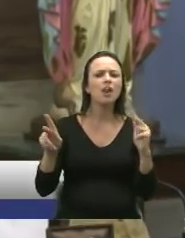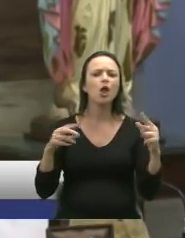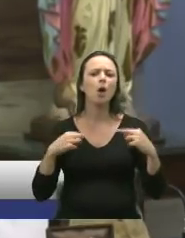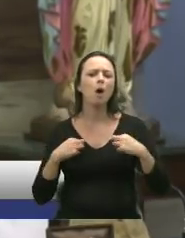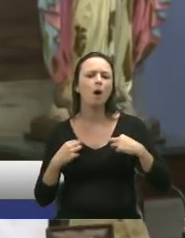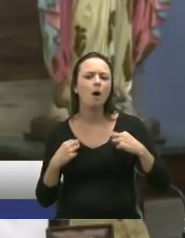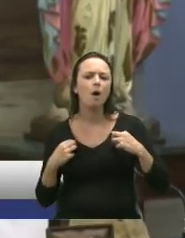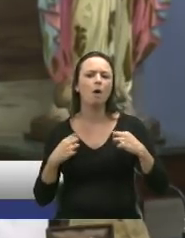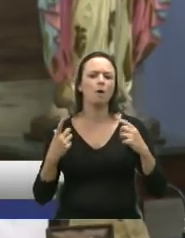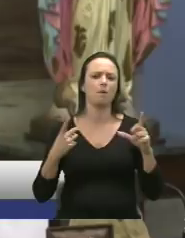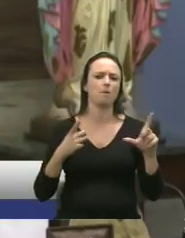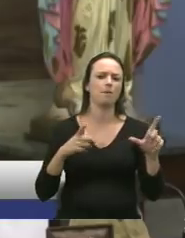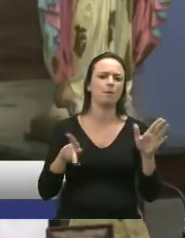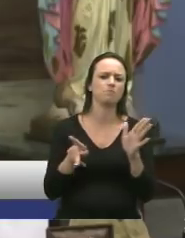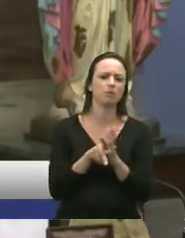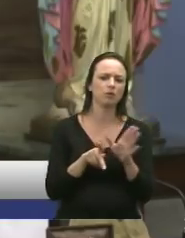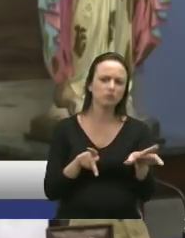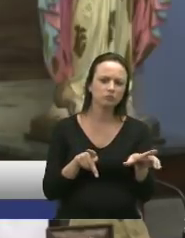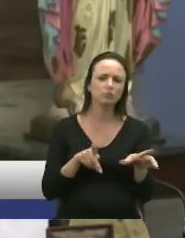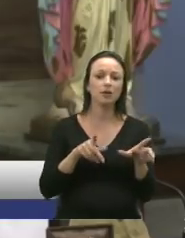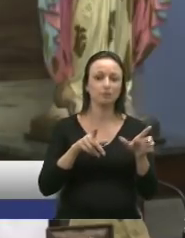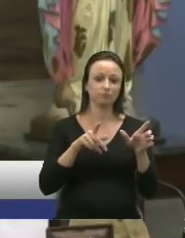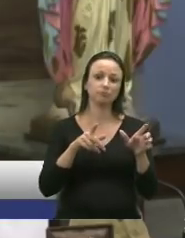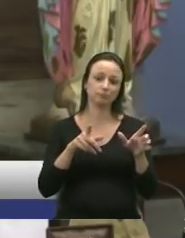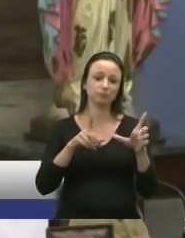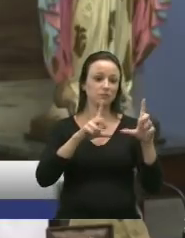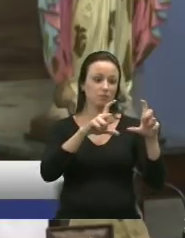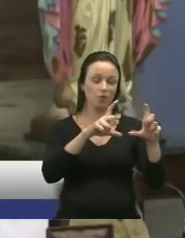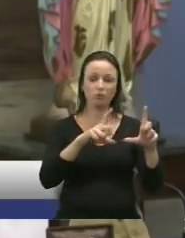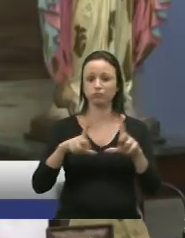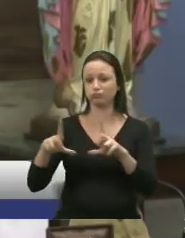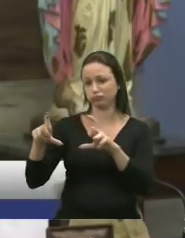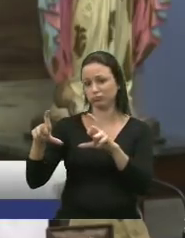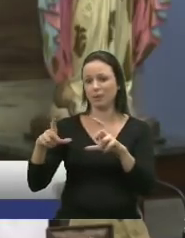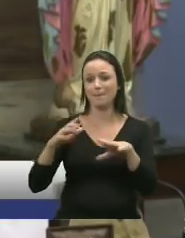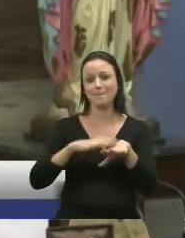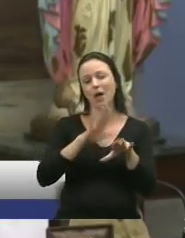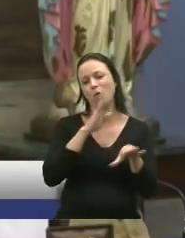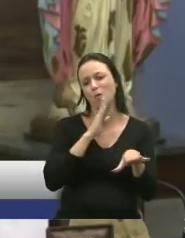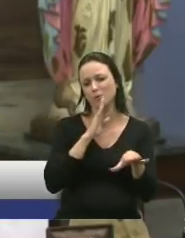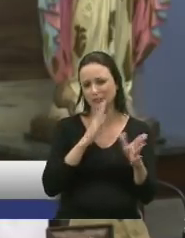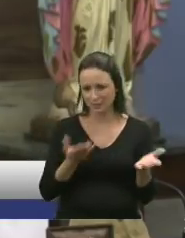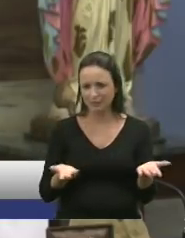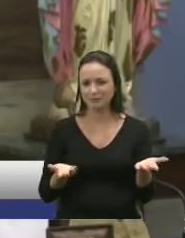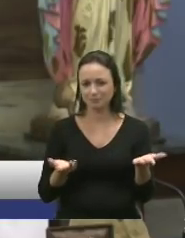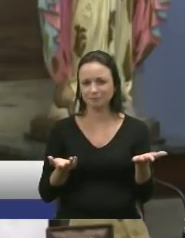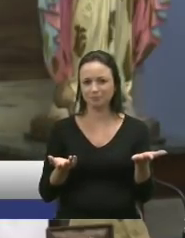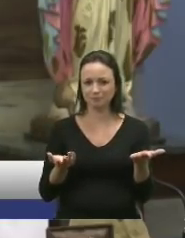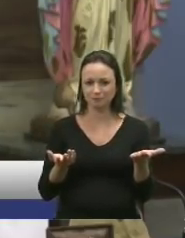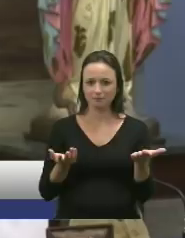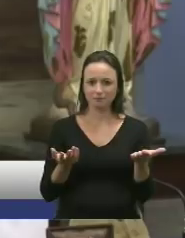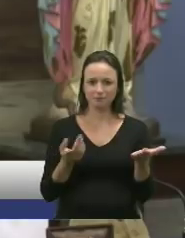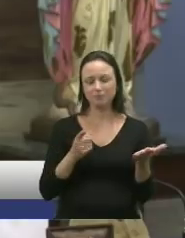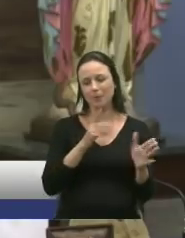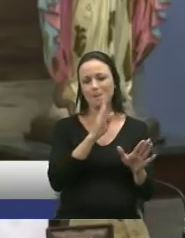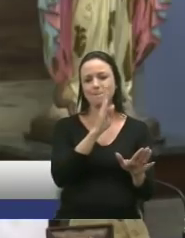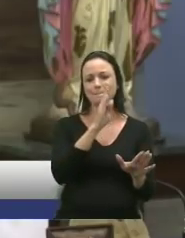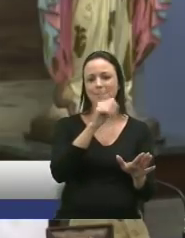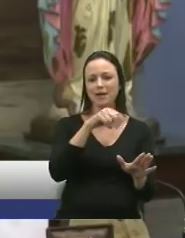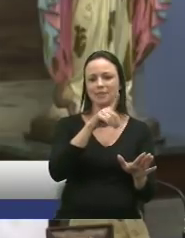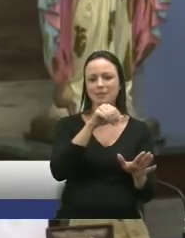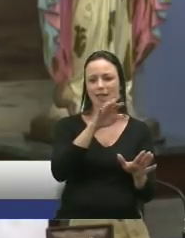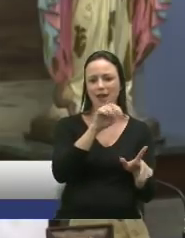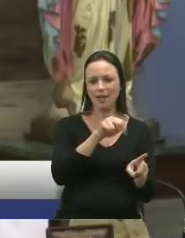clássica, na imagem mais conhecida, na imagem tipo, vamos chamar, na imagem tipo de Bandeirante e de